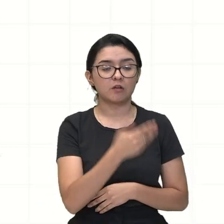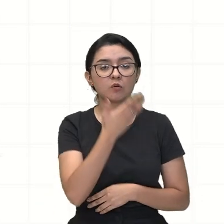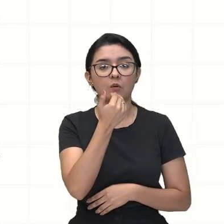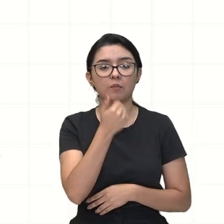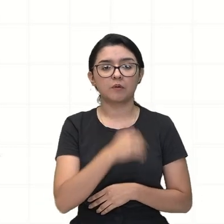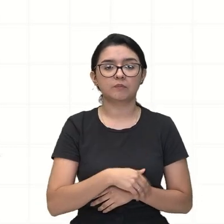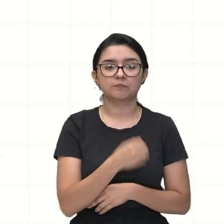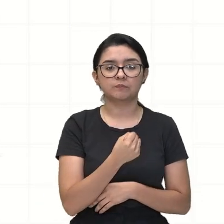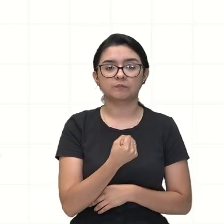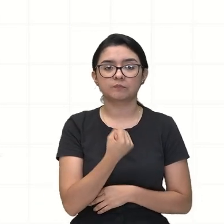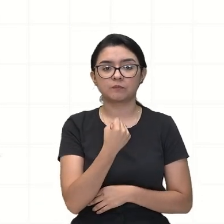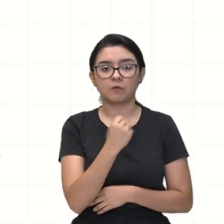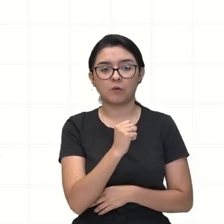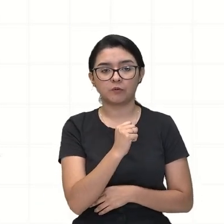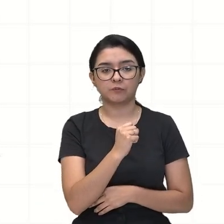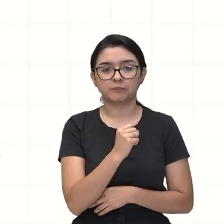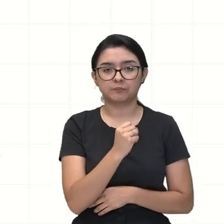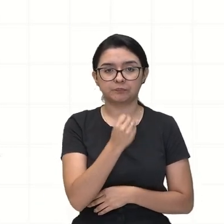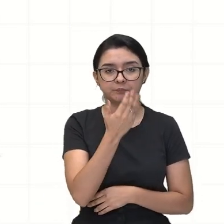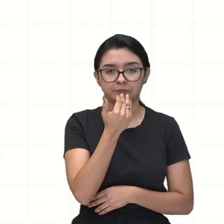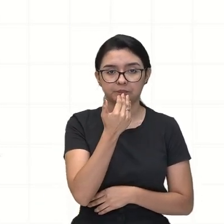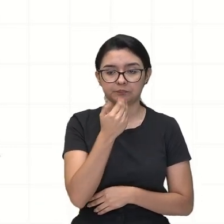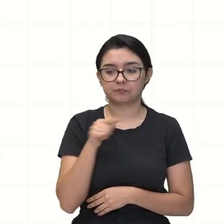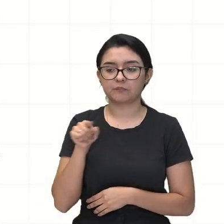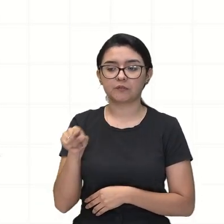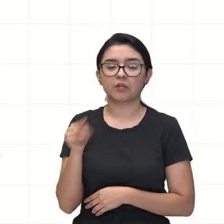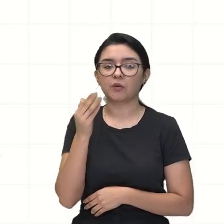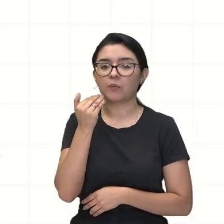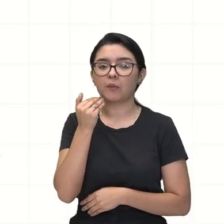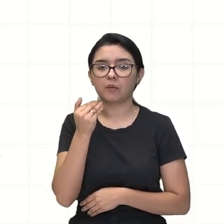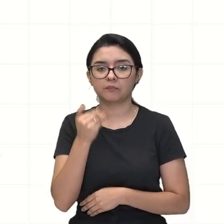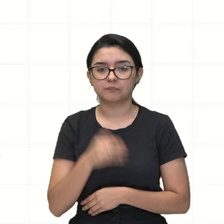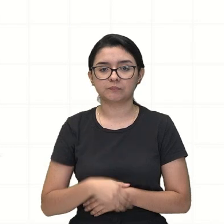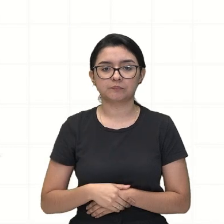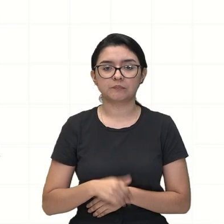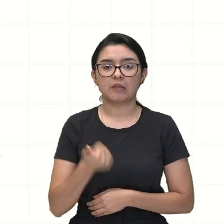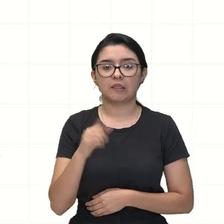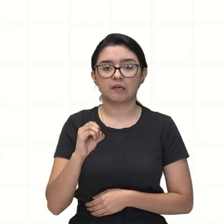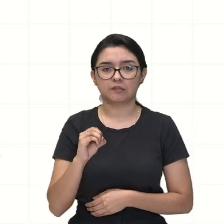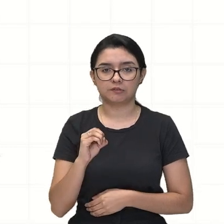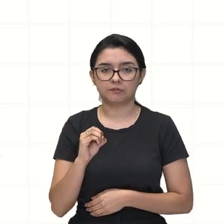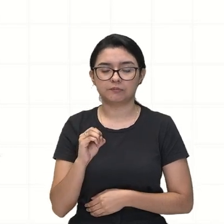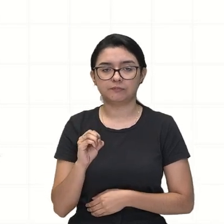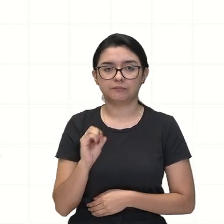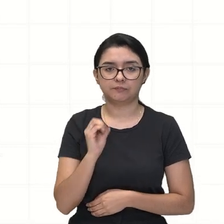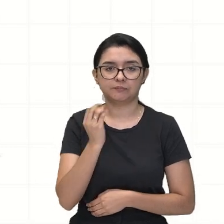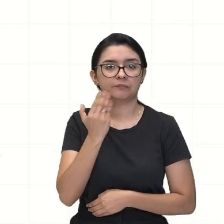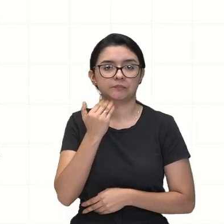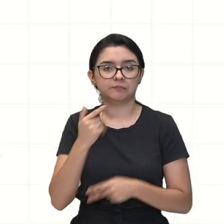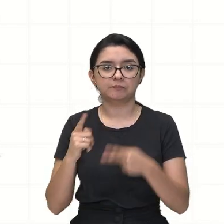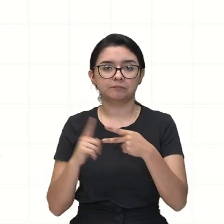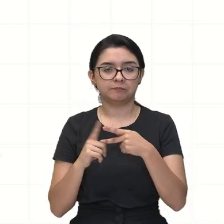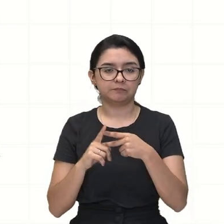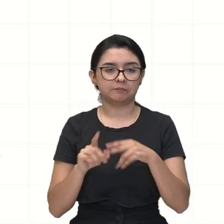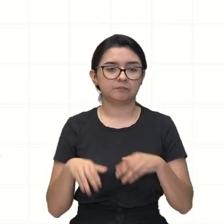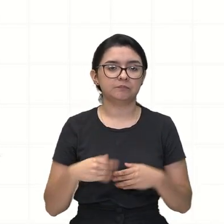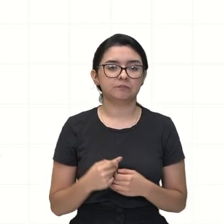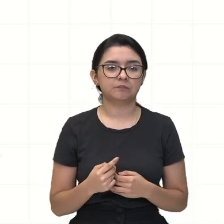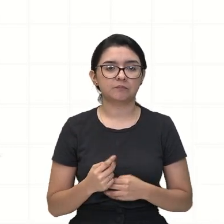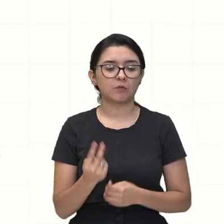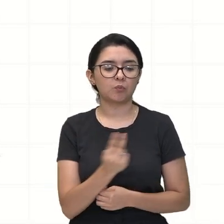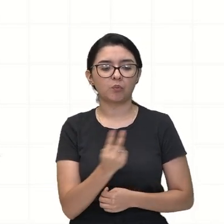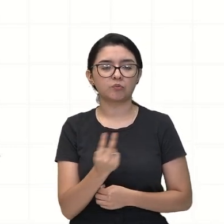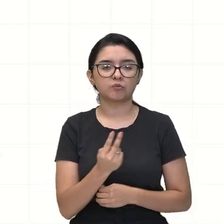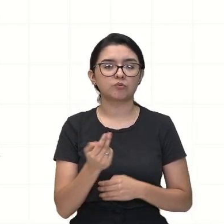fatias e Paulo comeu 10 fatias. Qual dos dois comeu mais?